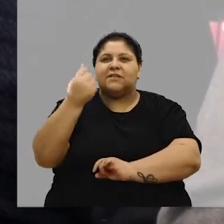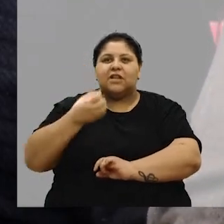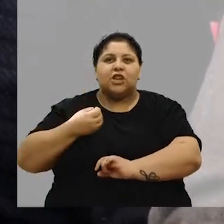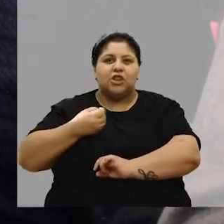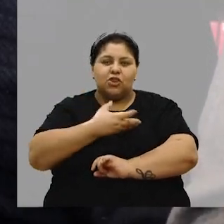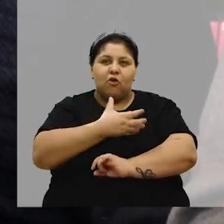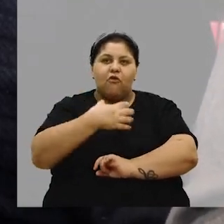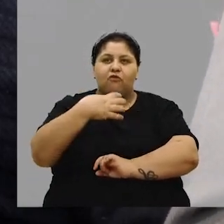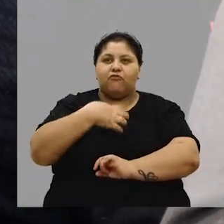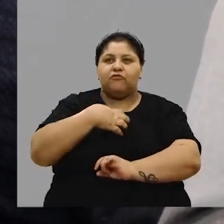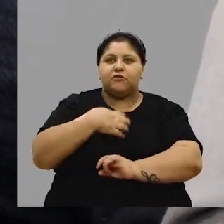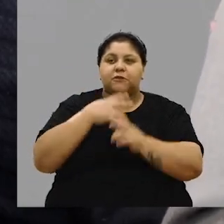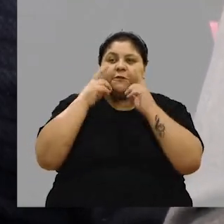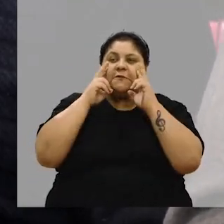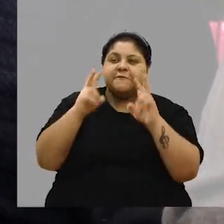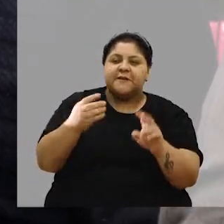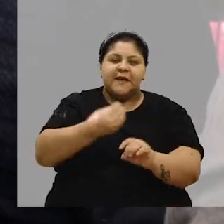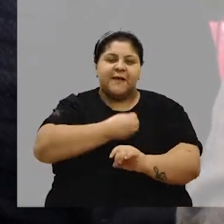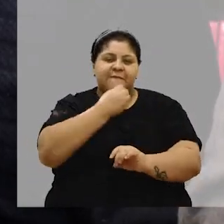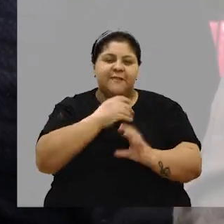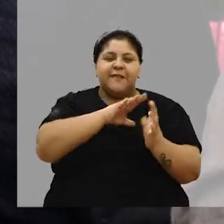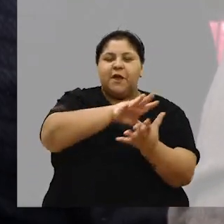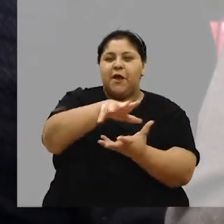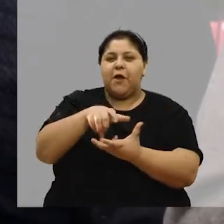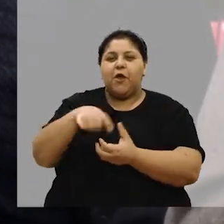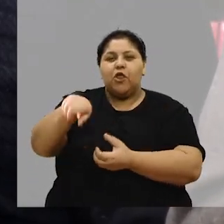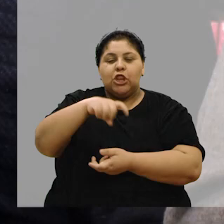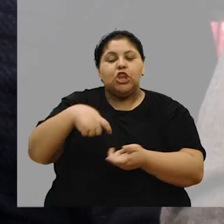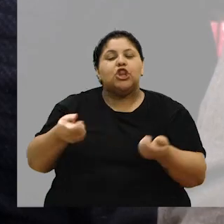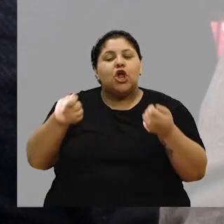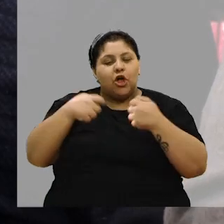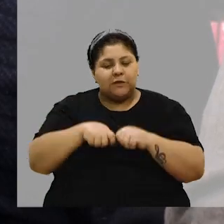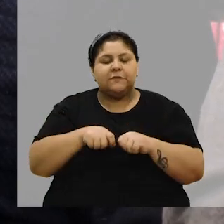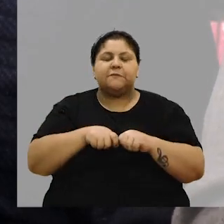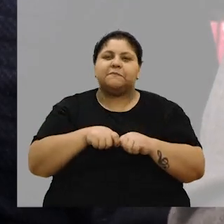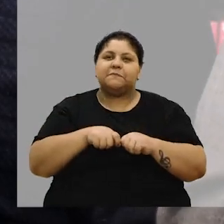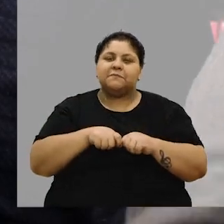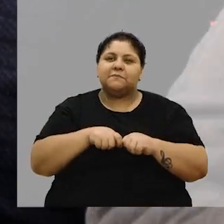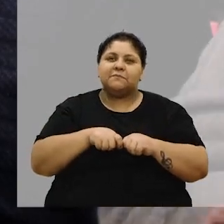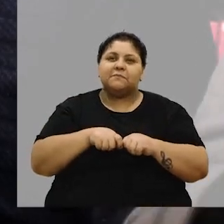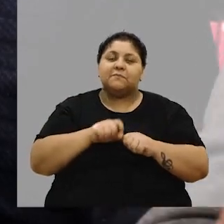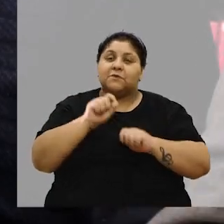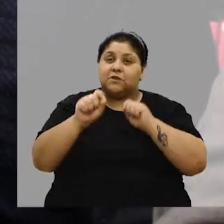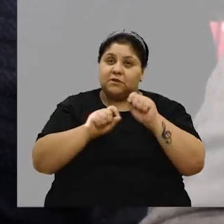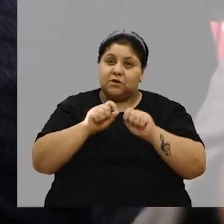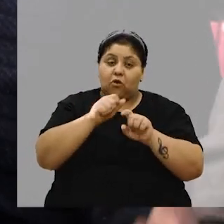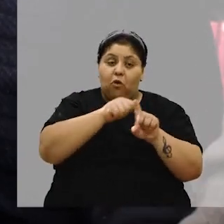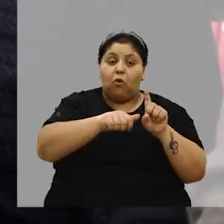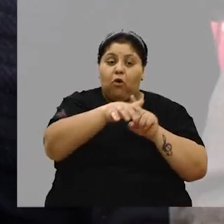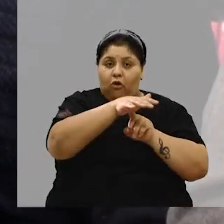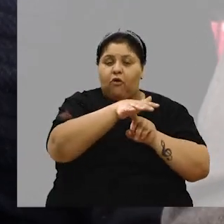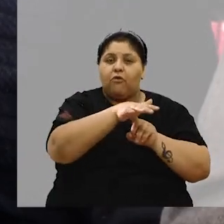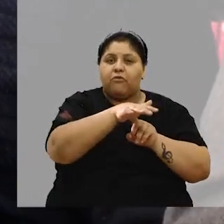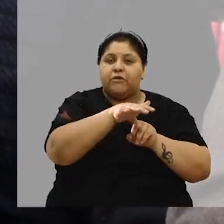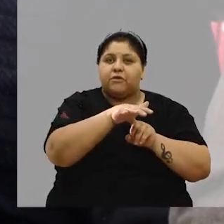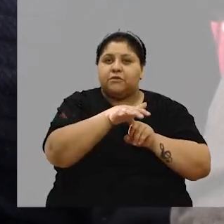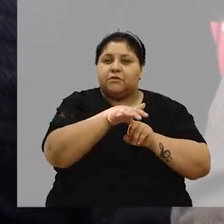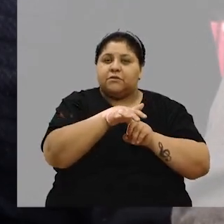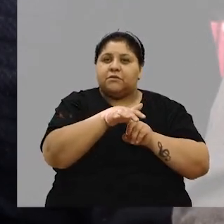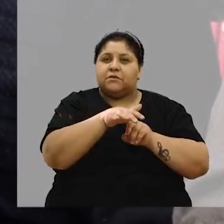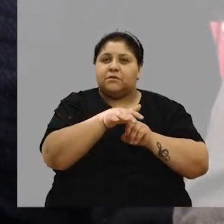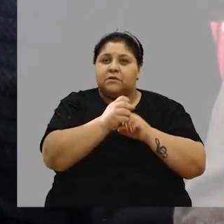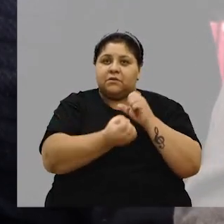aí trazendo novas formas de ver a vida, de ver o mundo, e que nós precisamos justamente, como